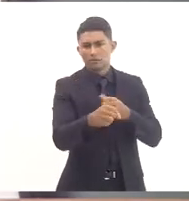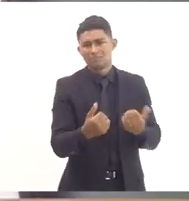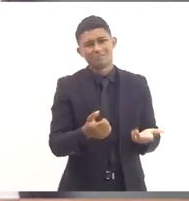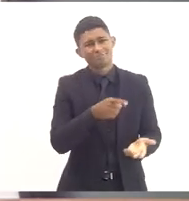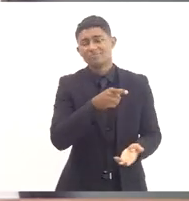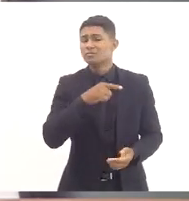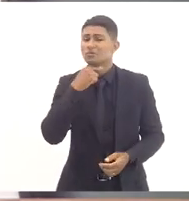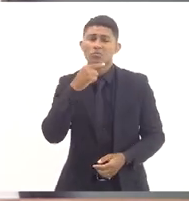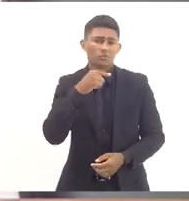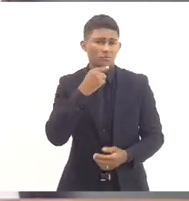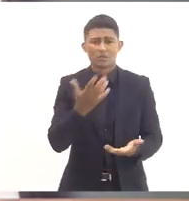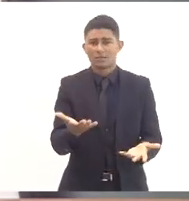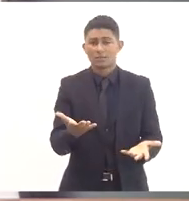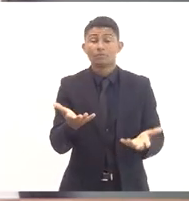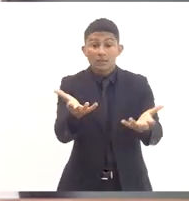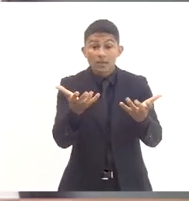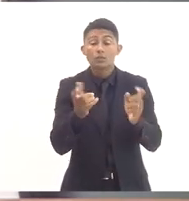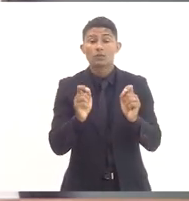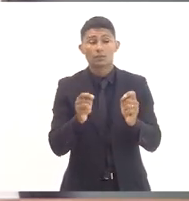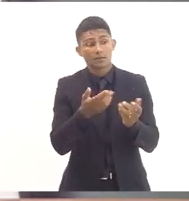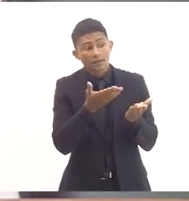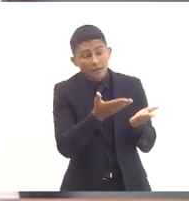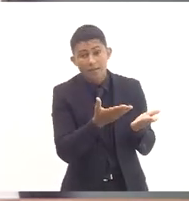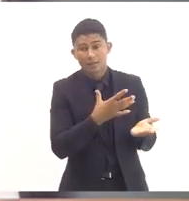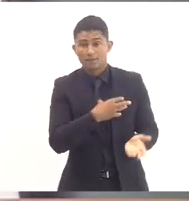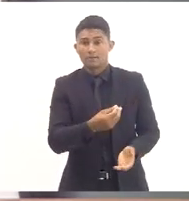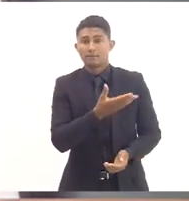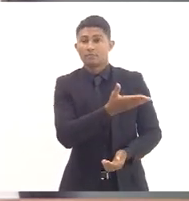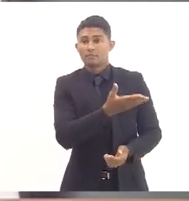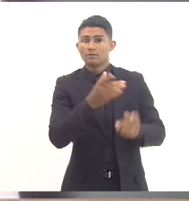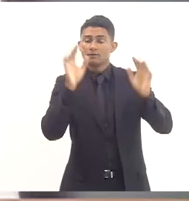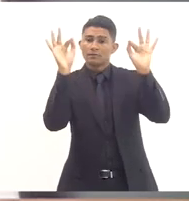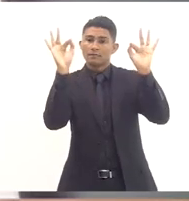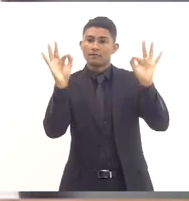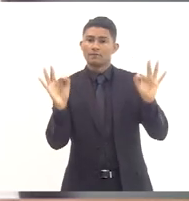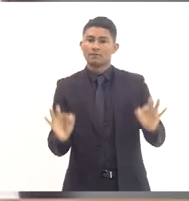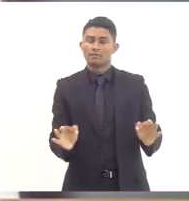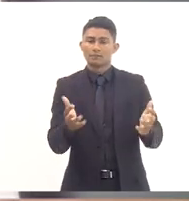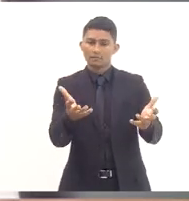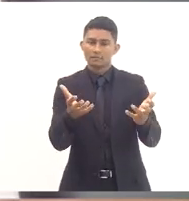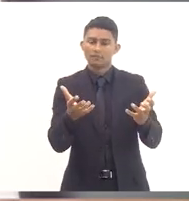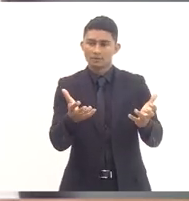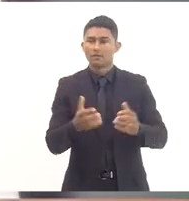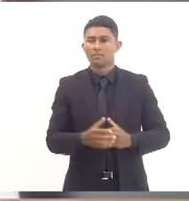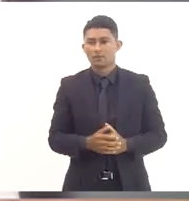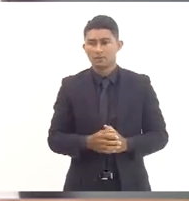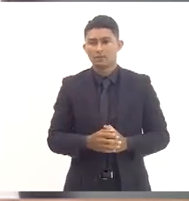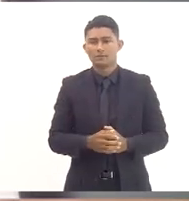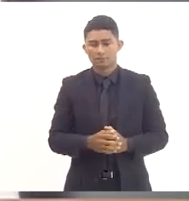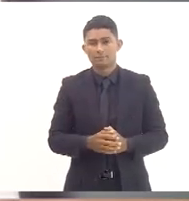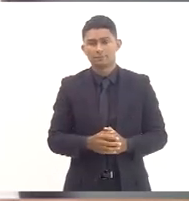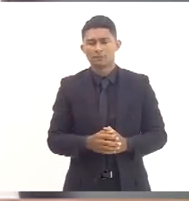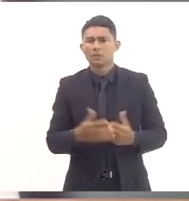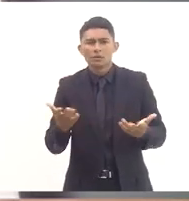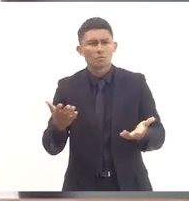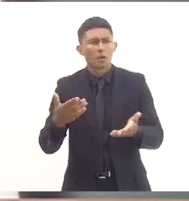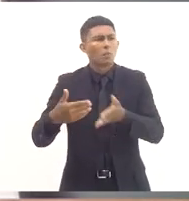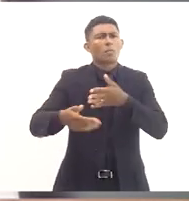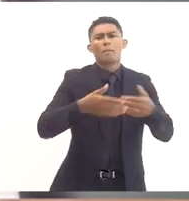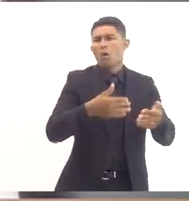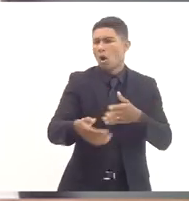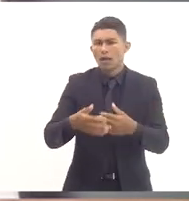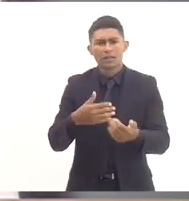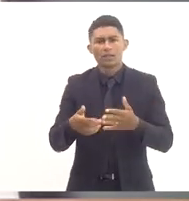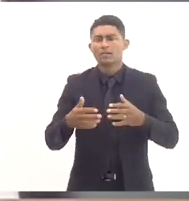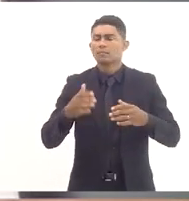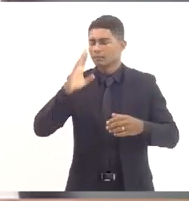então o que que eu quero eu quero que ele seja feliz porque eu acho que todo mundo busca a felicidade não importa com que a gente faz e aí